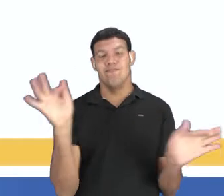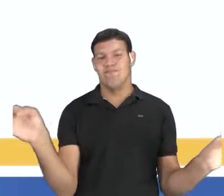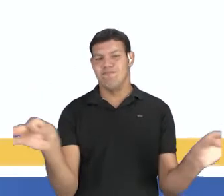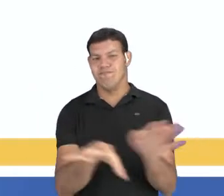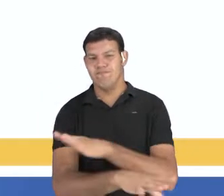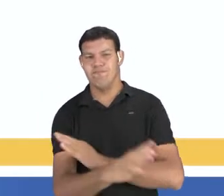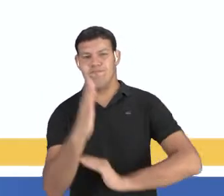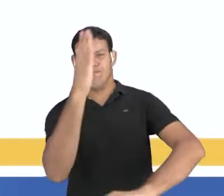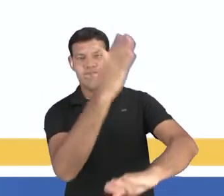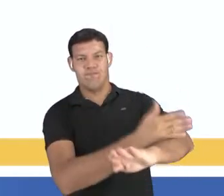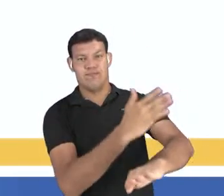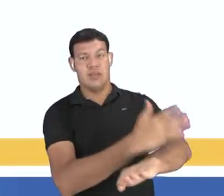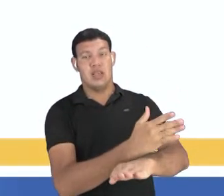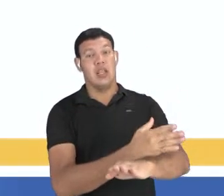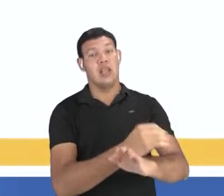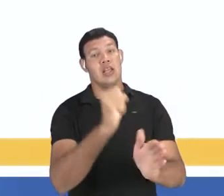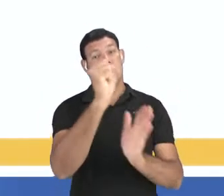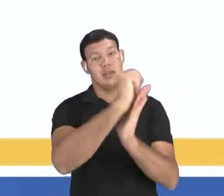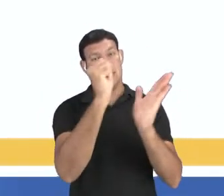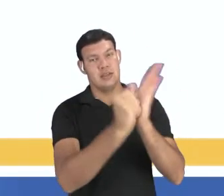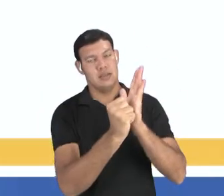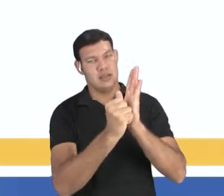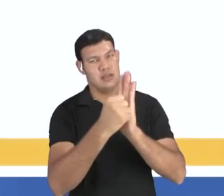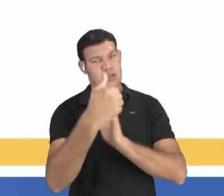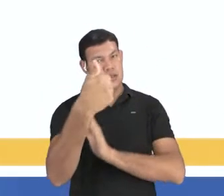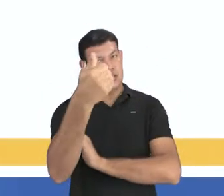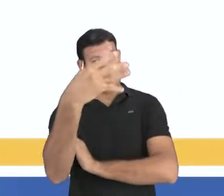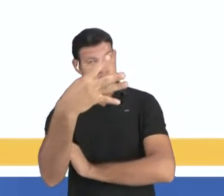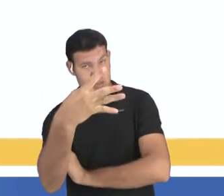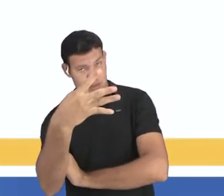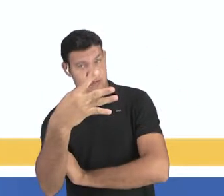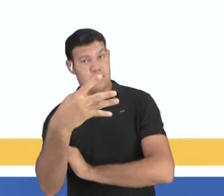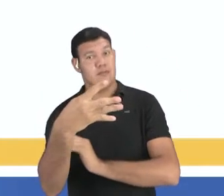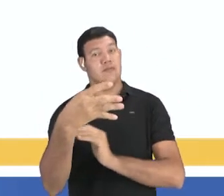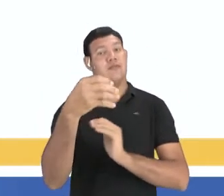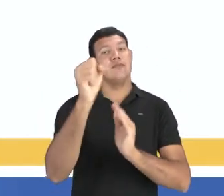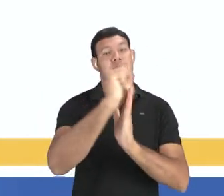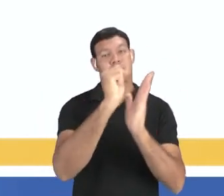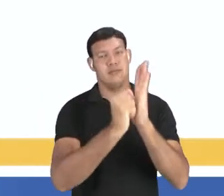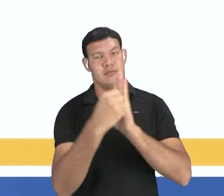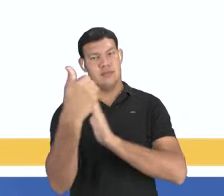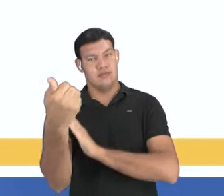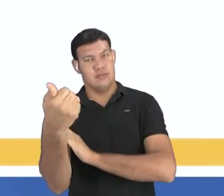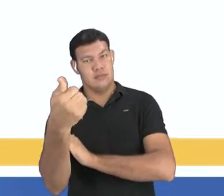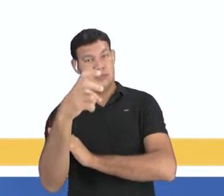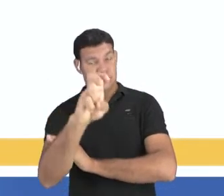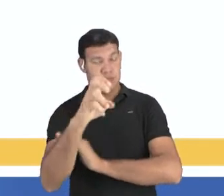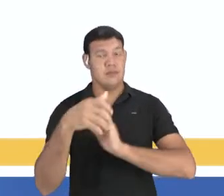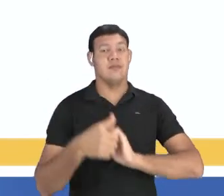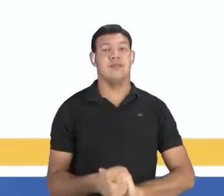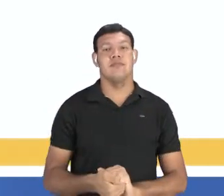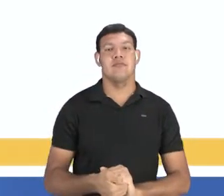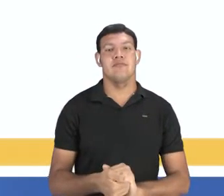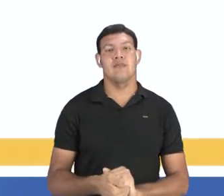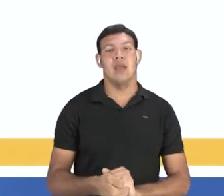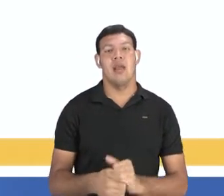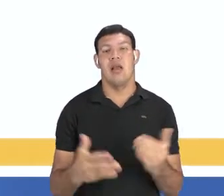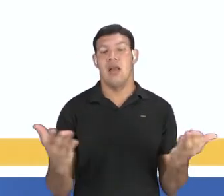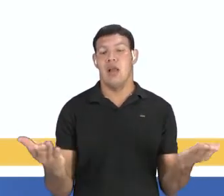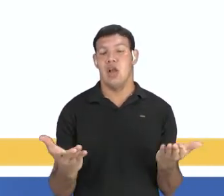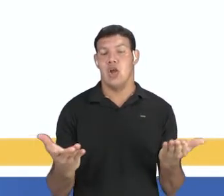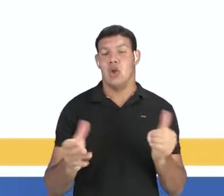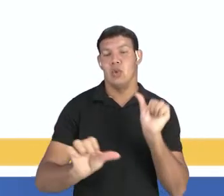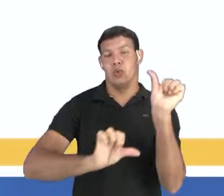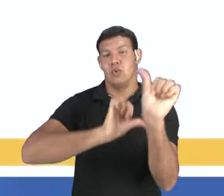entre os séculos 14 e 15 Olá Neste período houve um aumento do sistema de Comércio